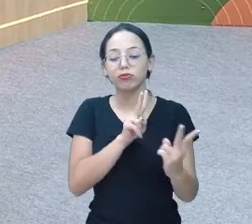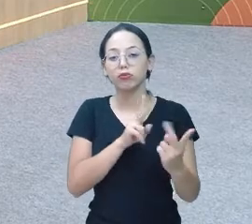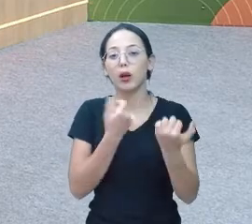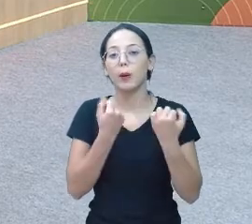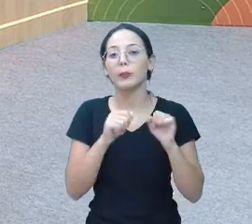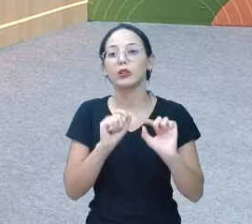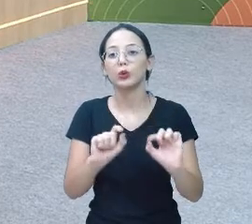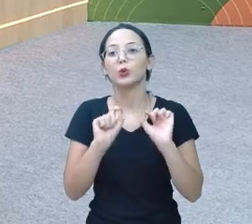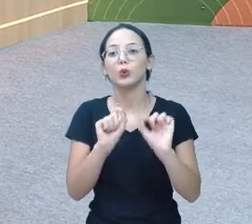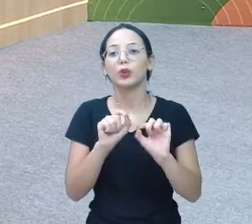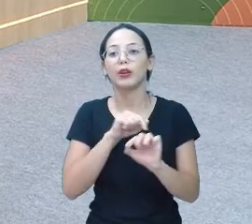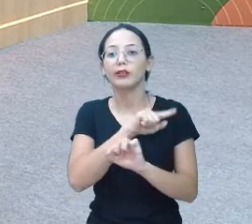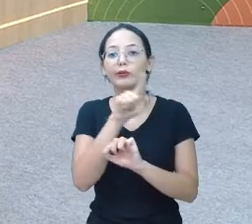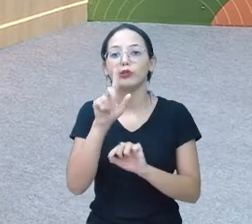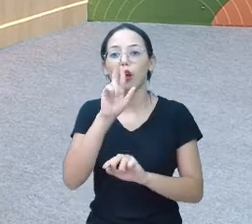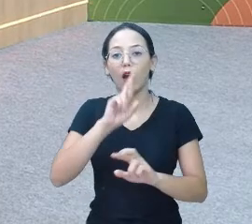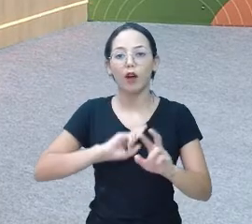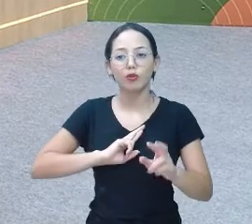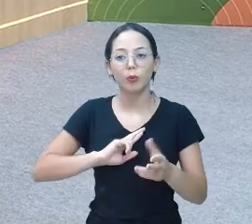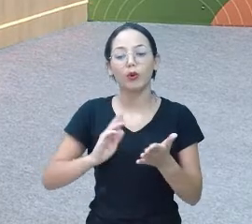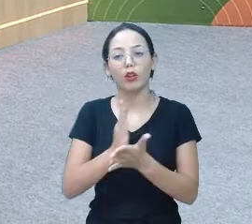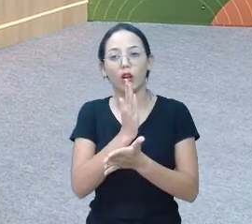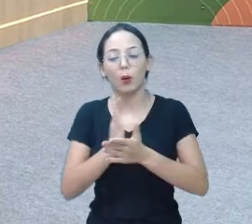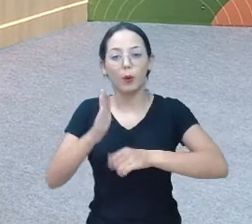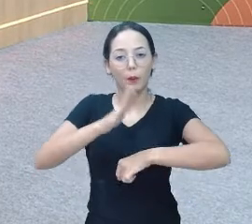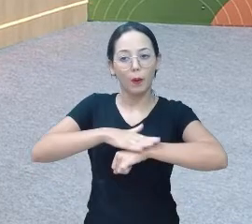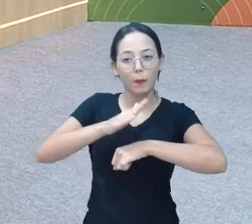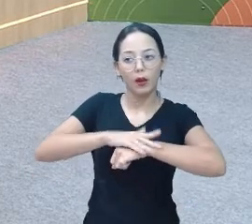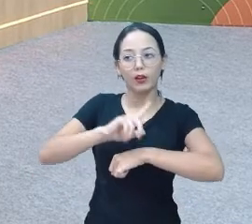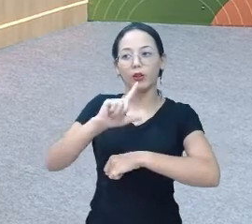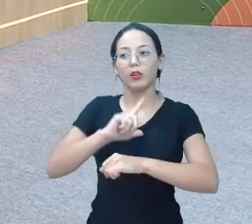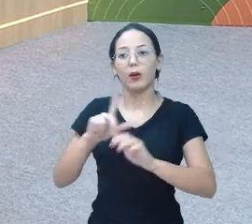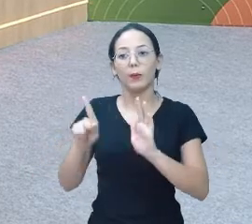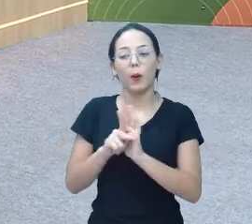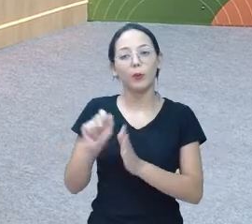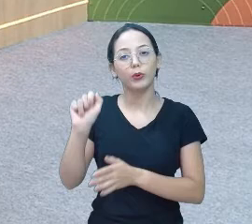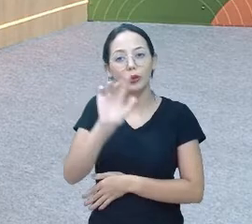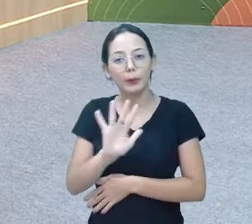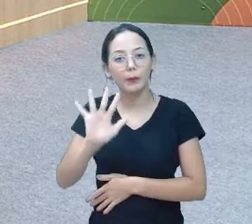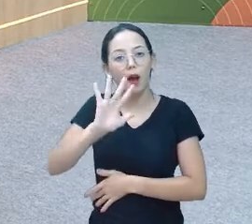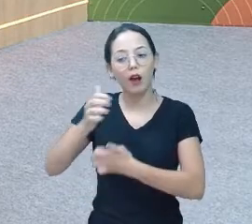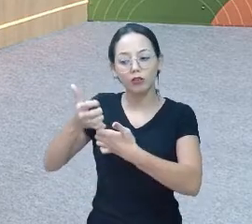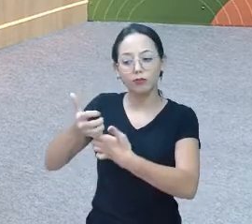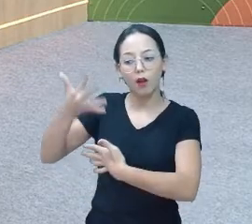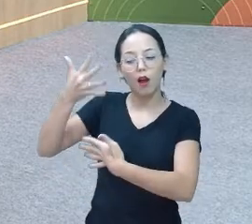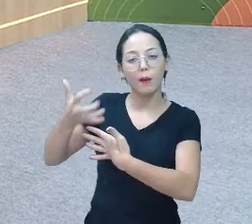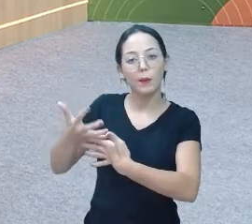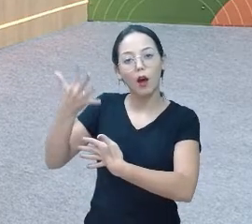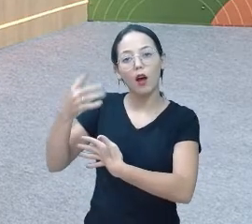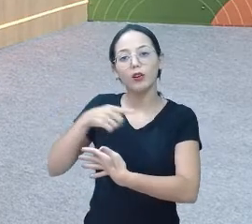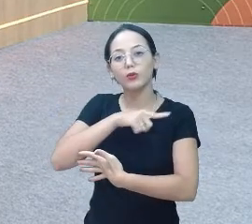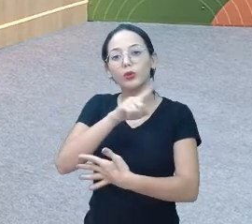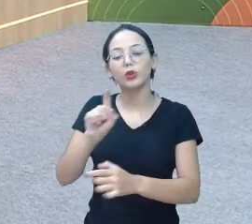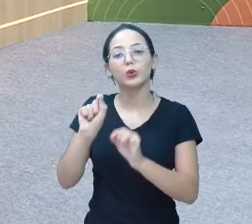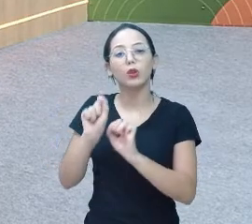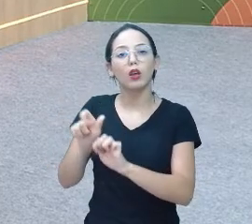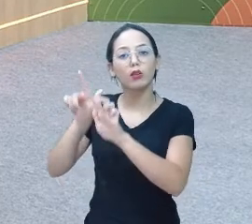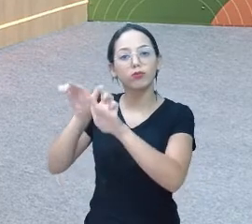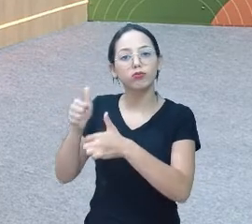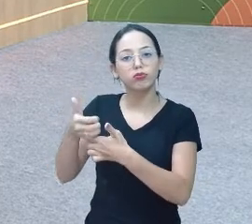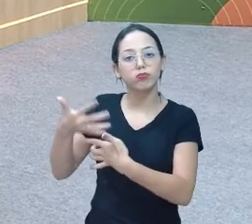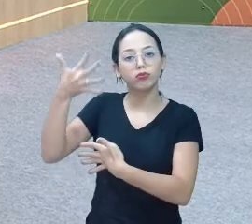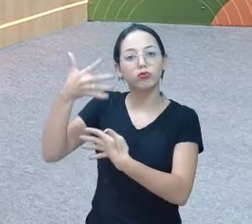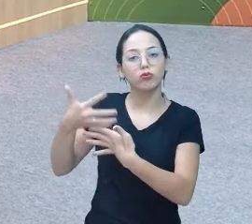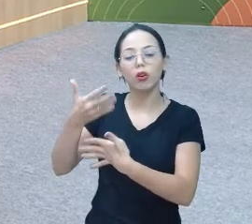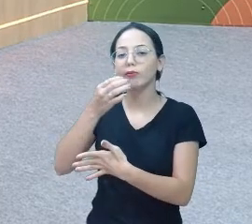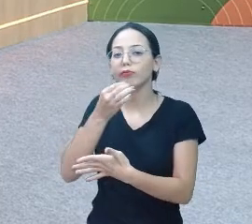entre em contato conosco. Então, em alguns momentos da aula vão aparecer imagens de chat, que é justamente para você escrever lá, como se